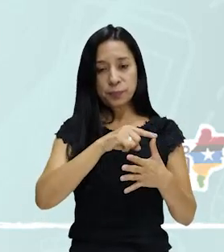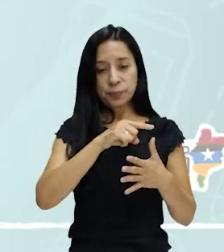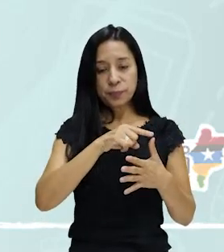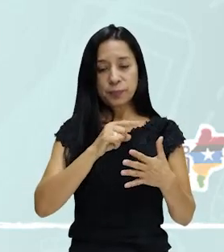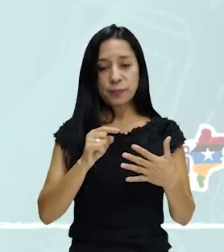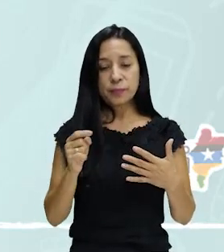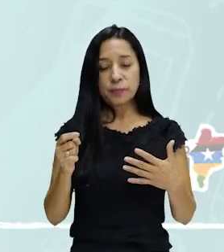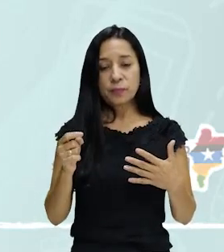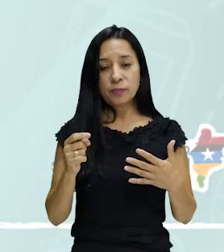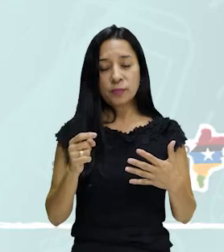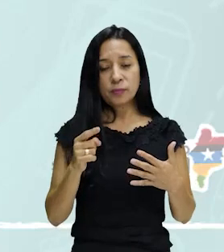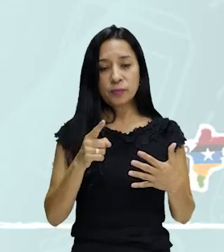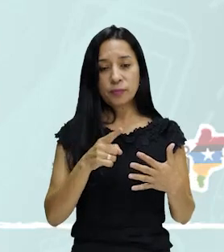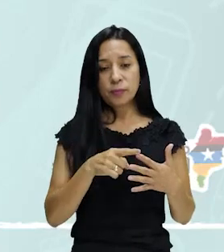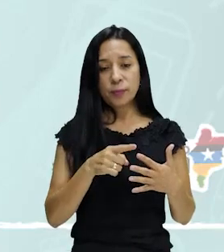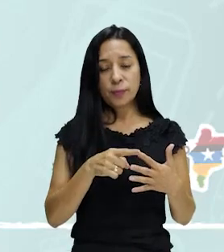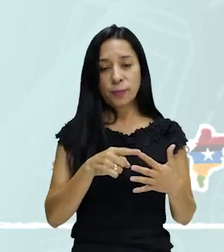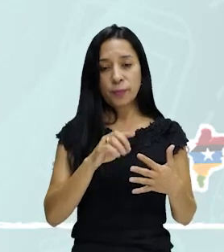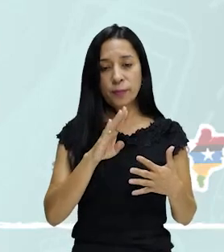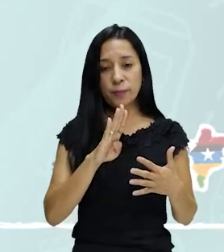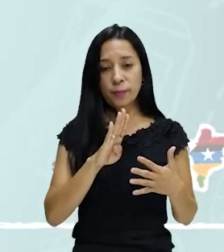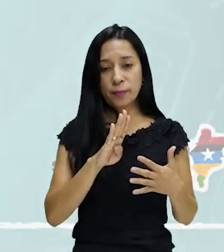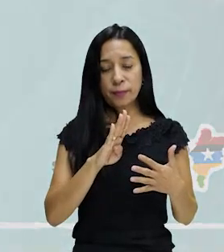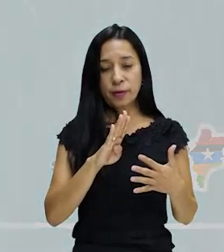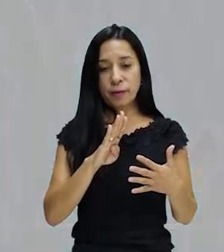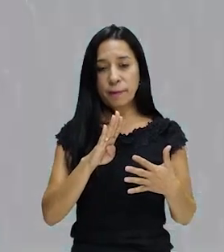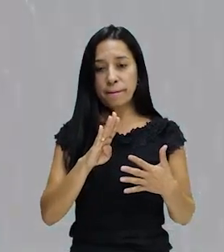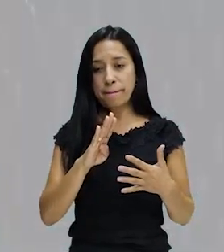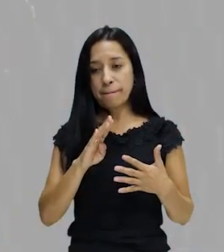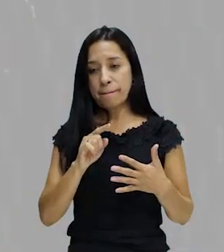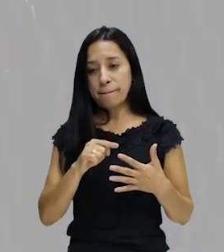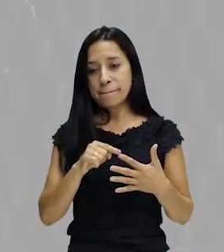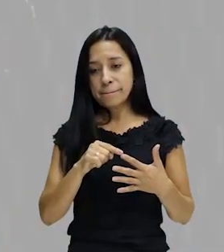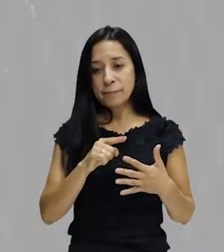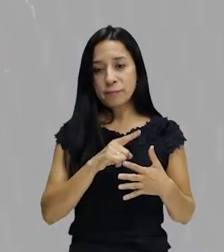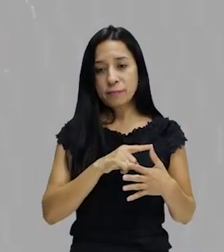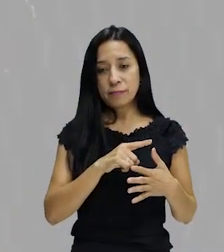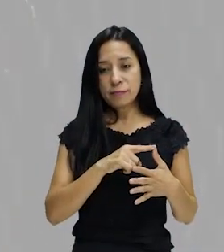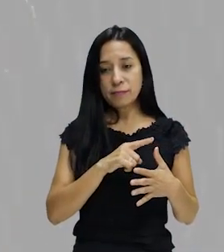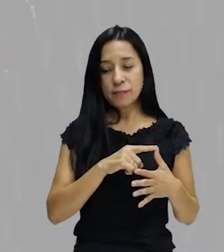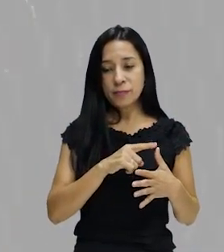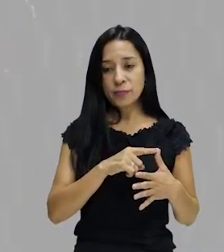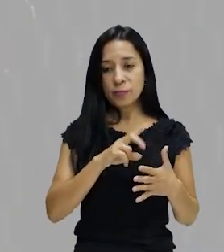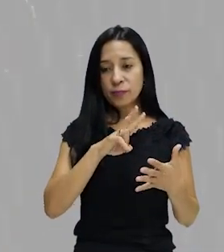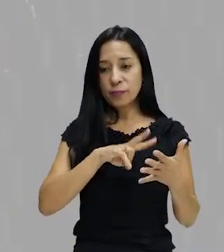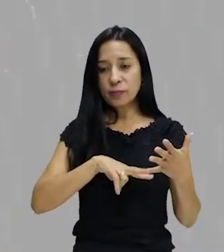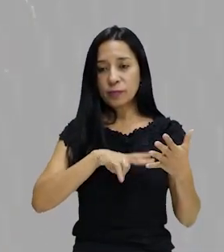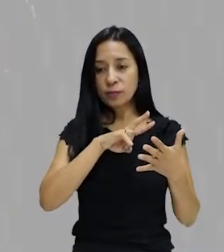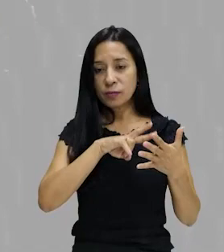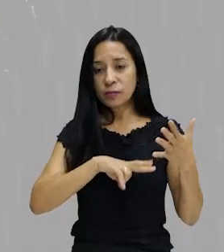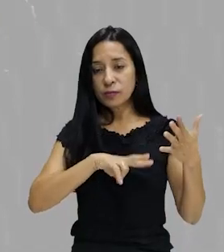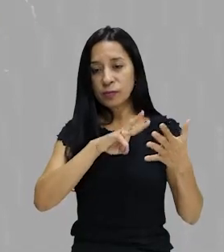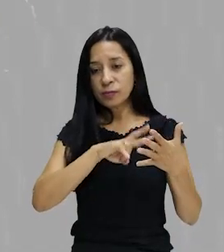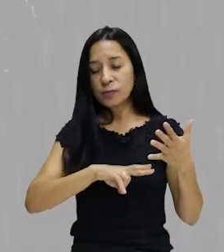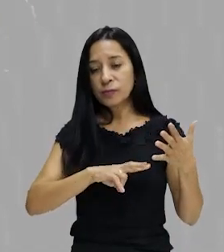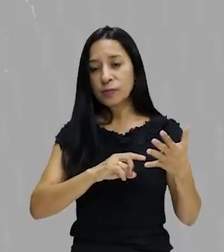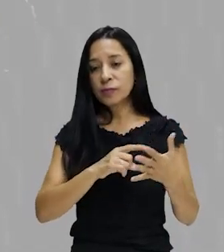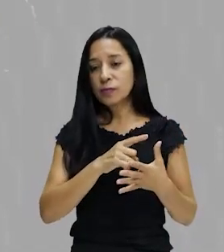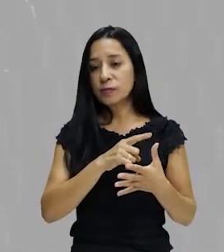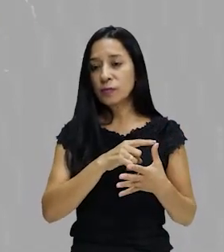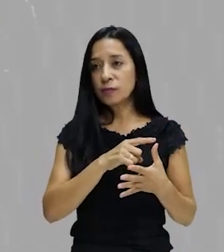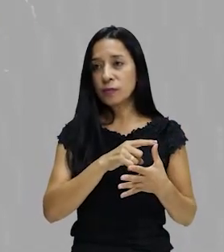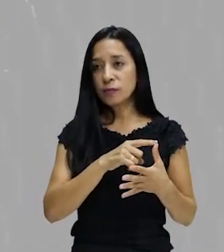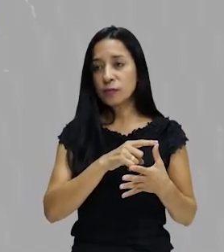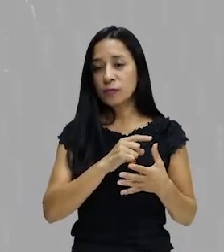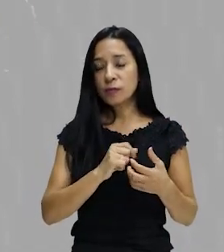mecânica do martelo em energia térmica da estaca, né? Então, o martelo, quando cai,